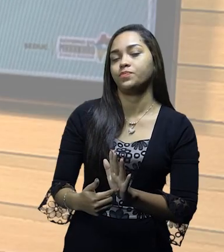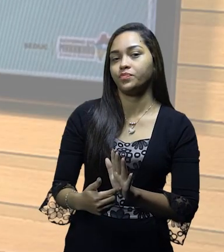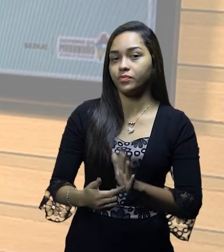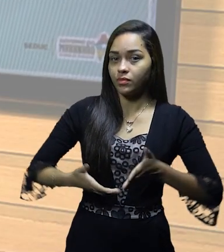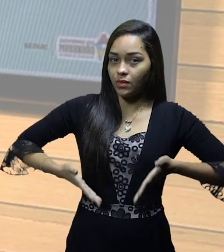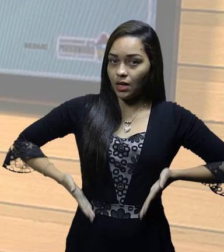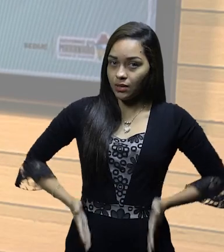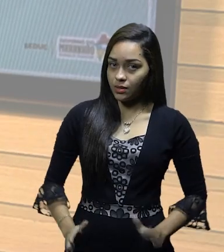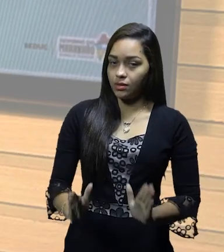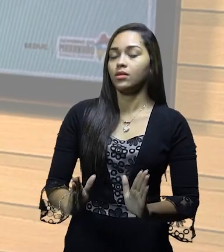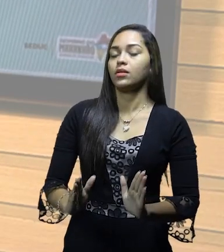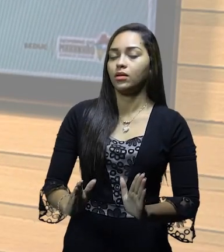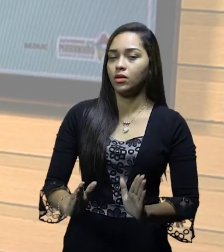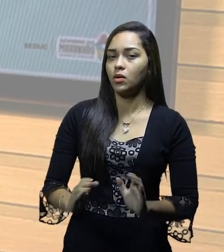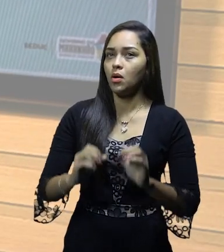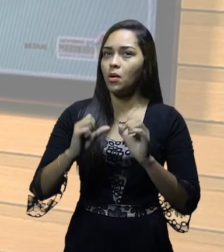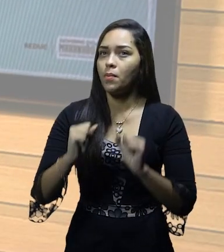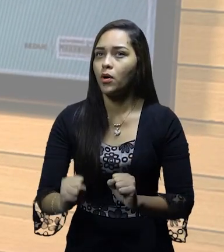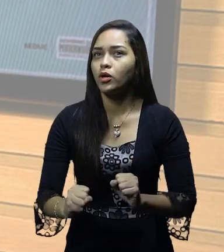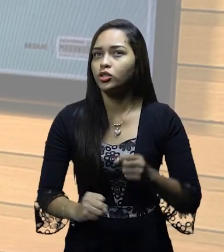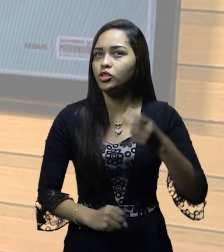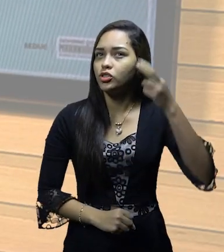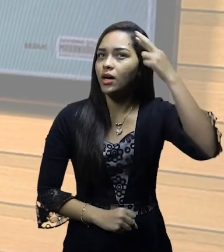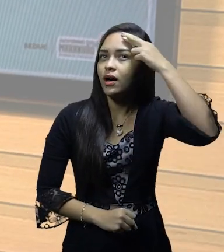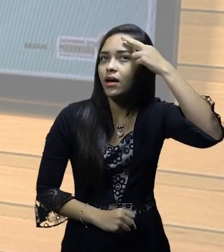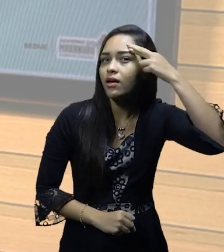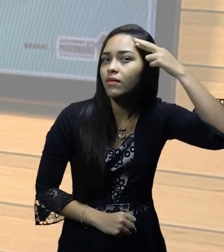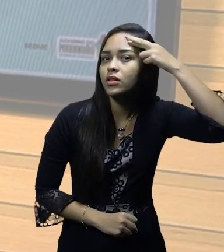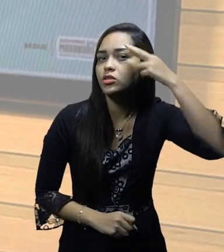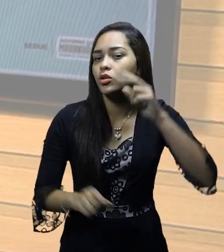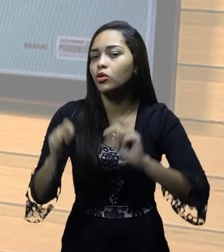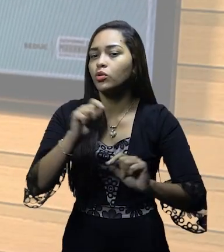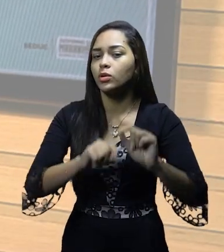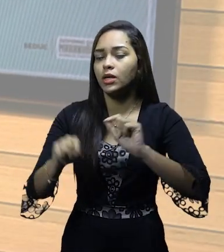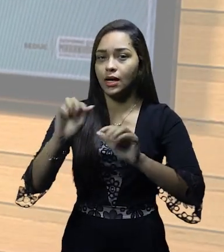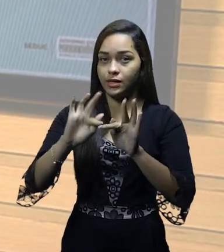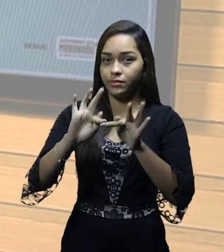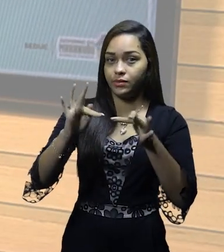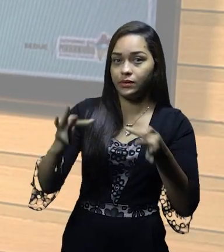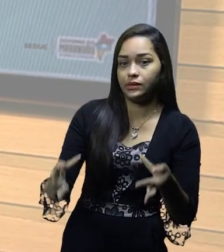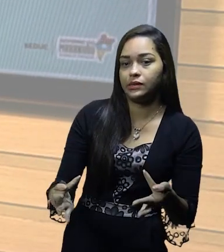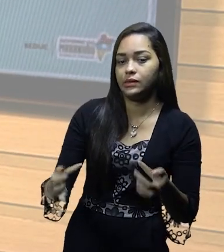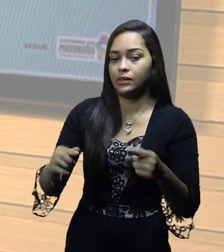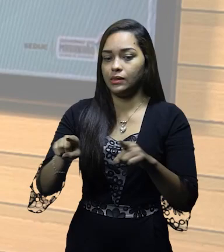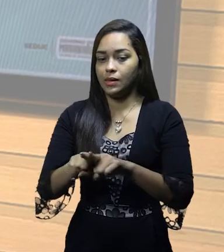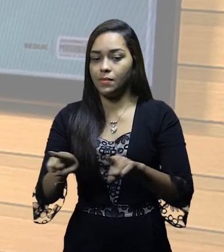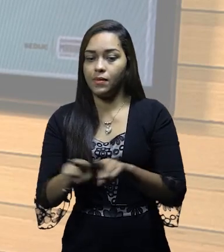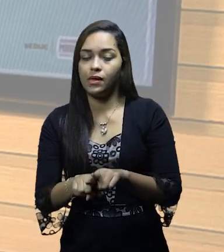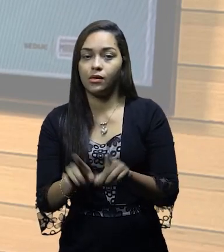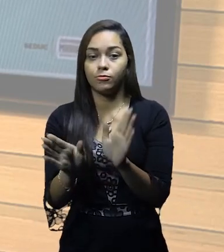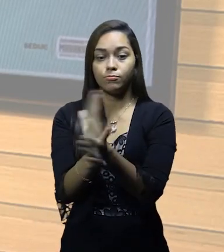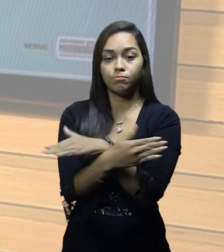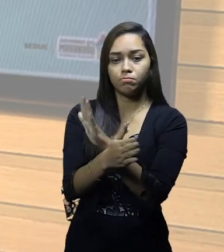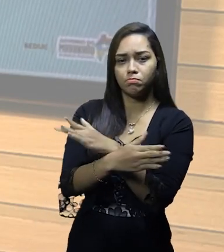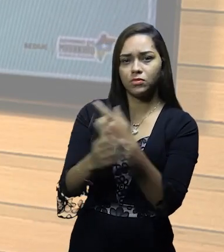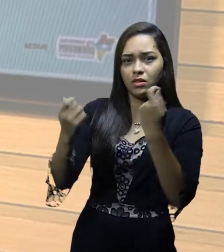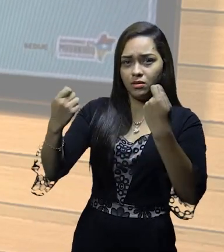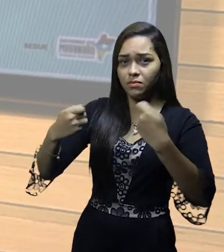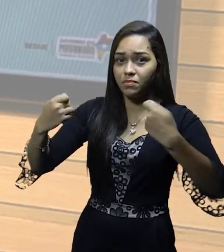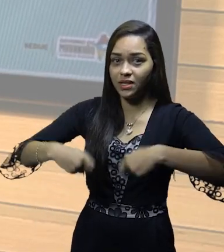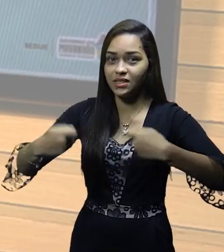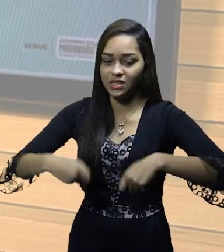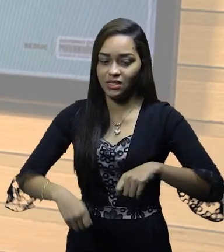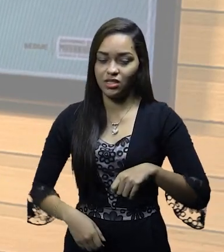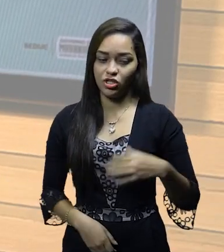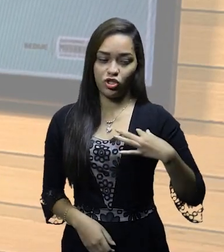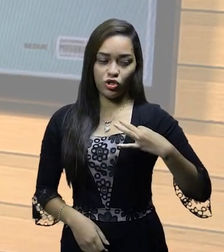mundo. Isso pode nos levar a pensar em simplicidade, em despojo, né? Precisamos de roupas